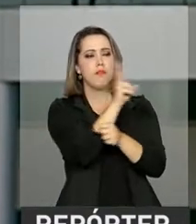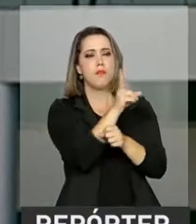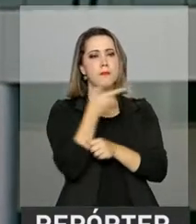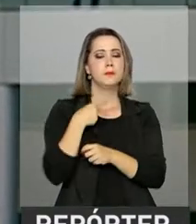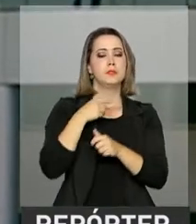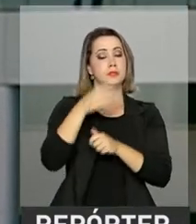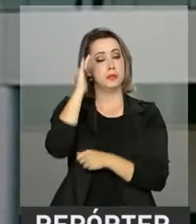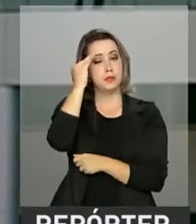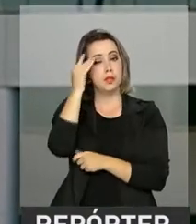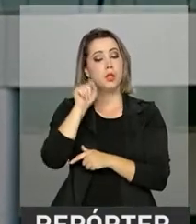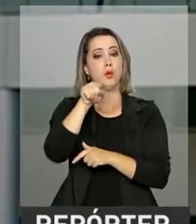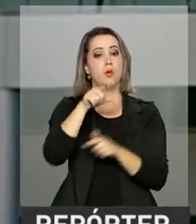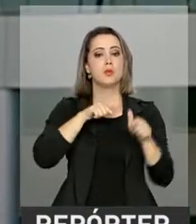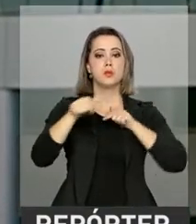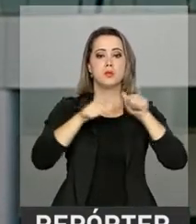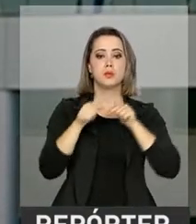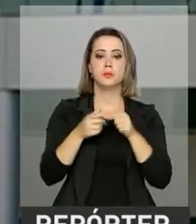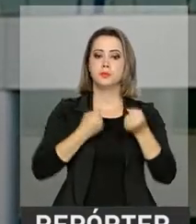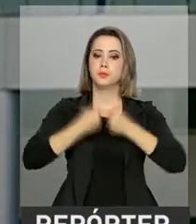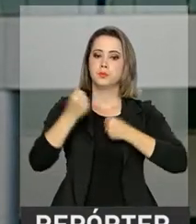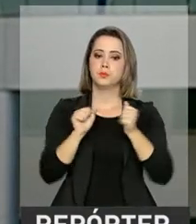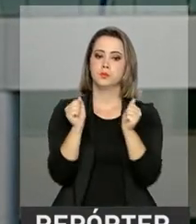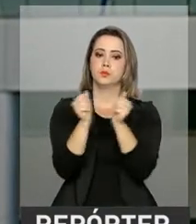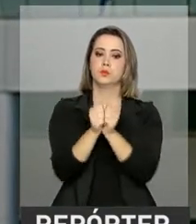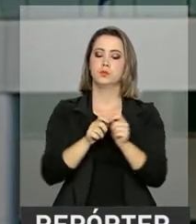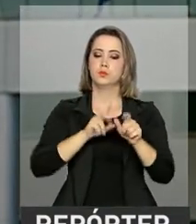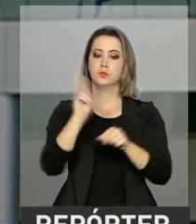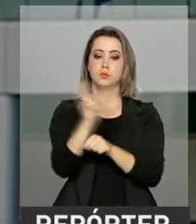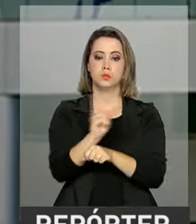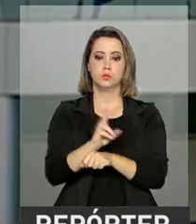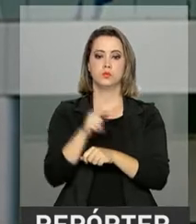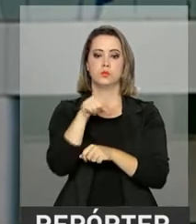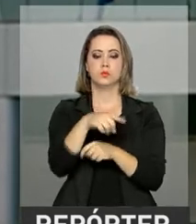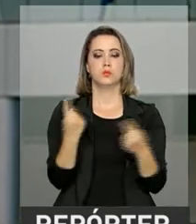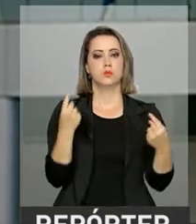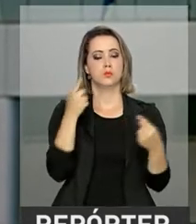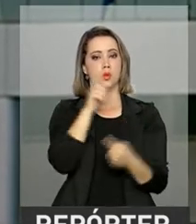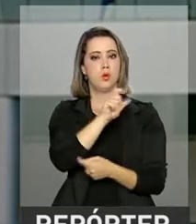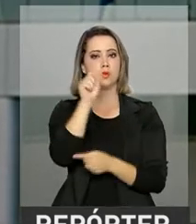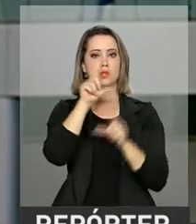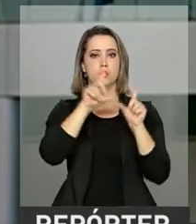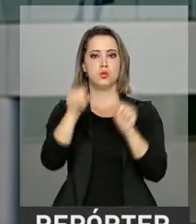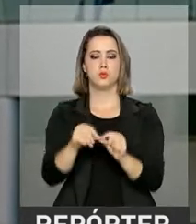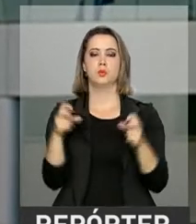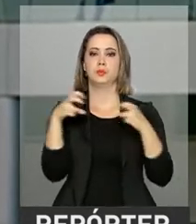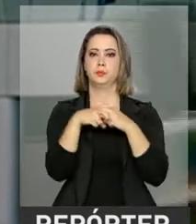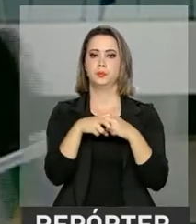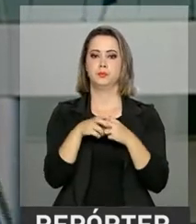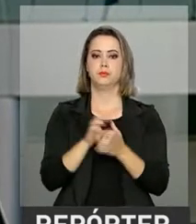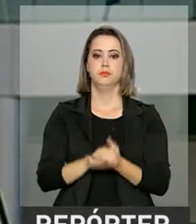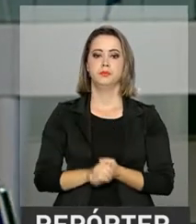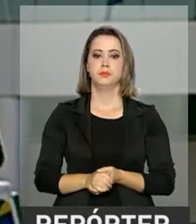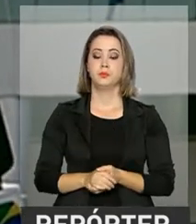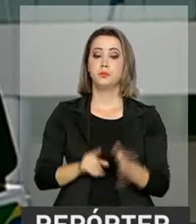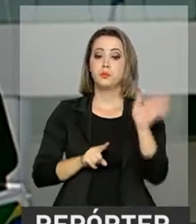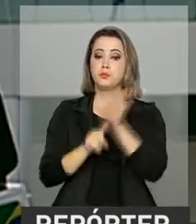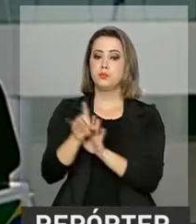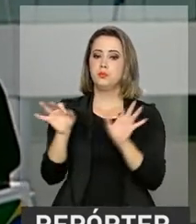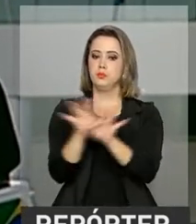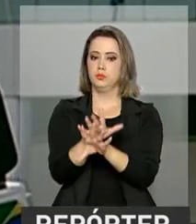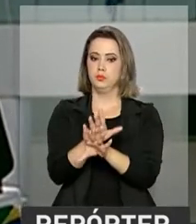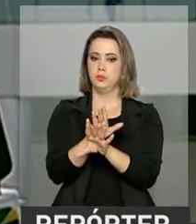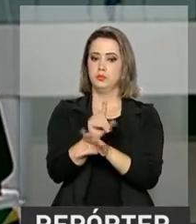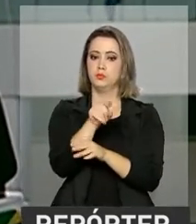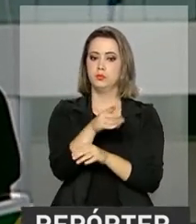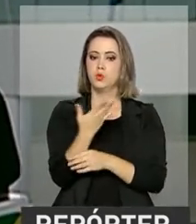ea gente tem diversas ações em conjunto na fiscalização para tentar atingir a meta de renda o número de acidentes e diego para finalizar